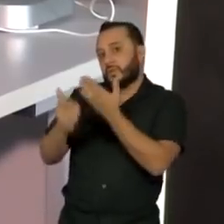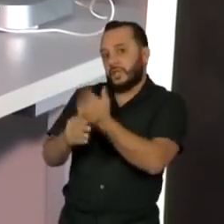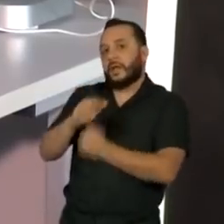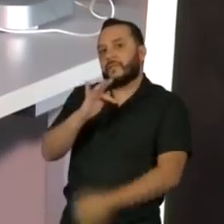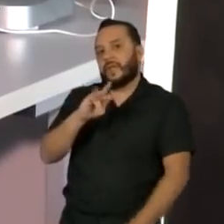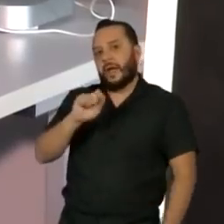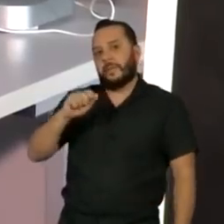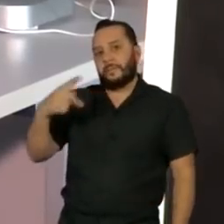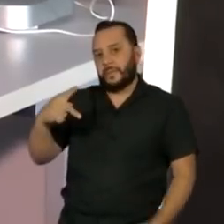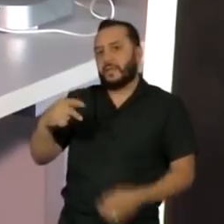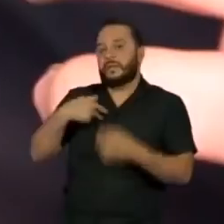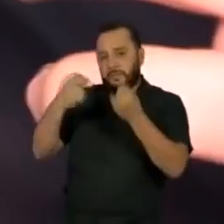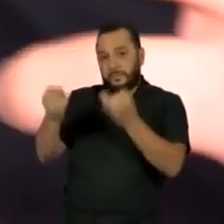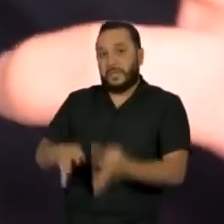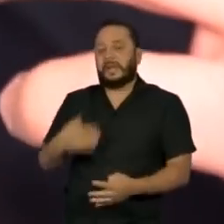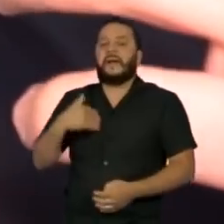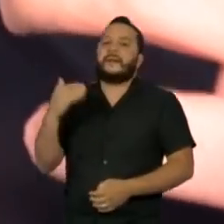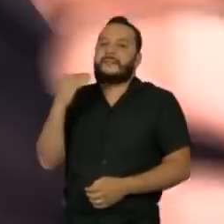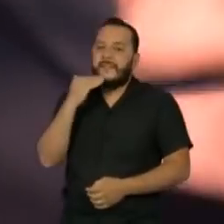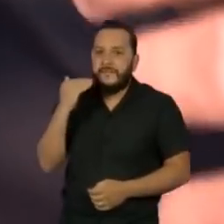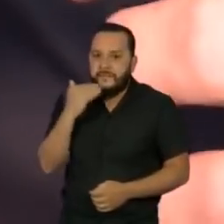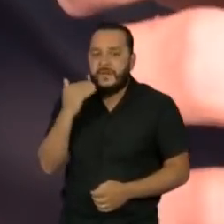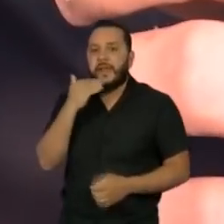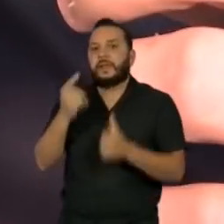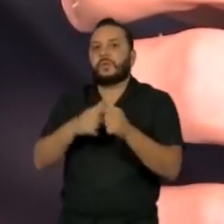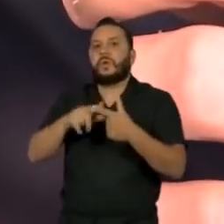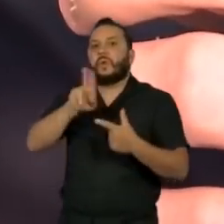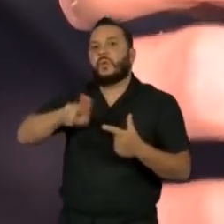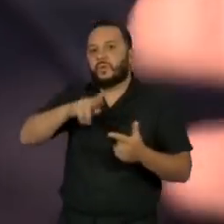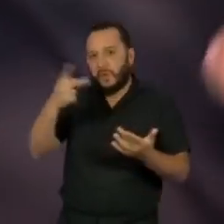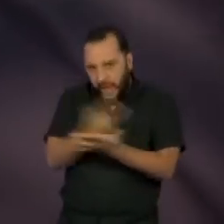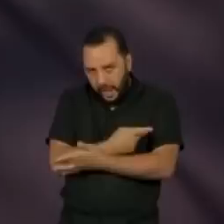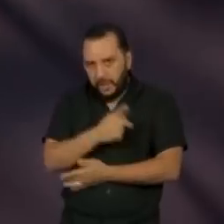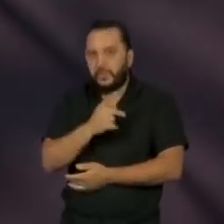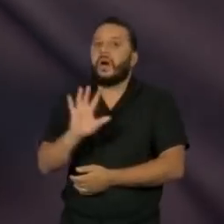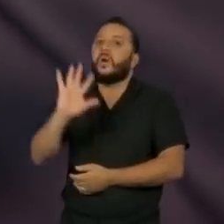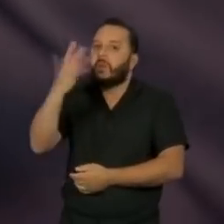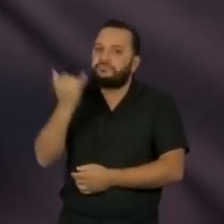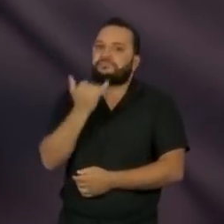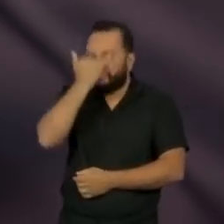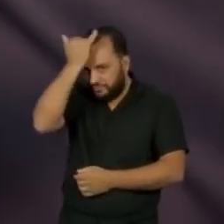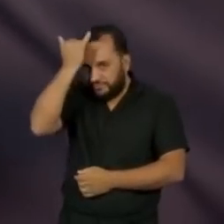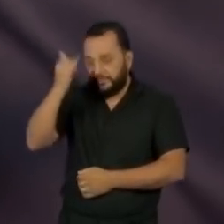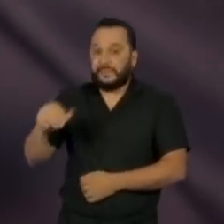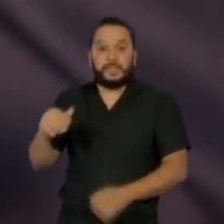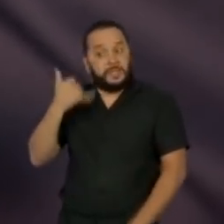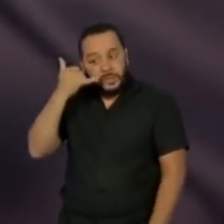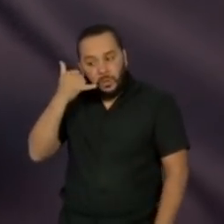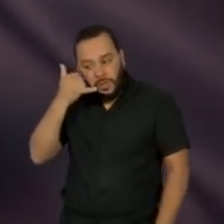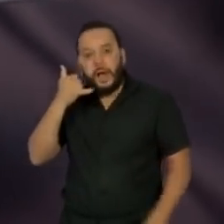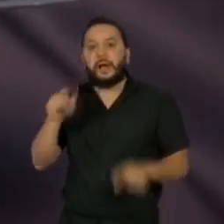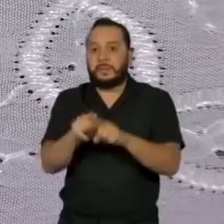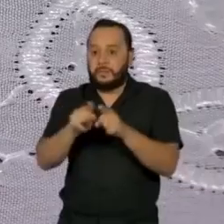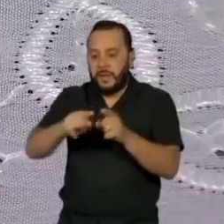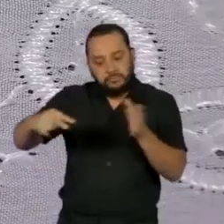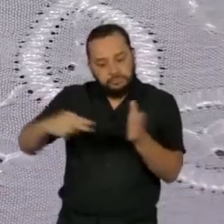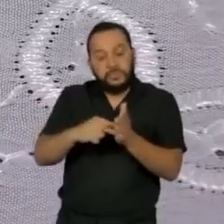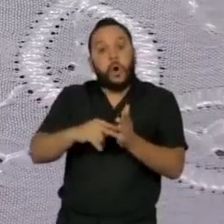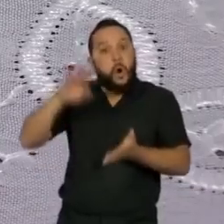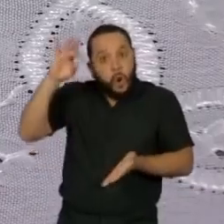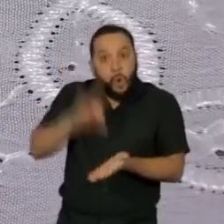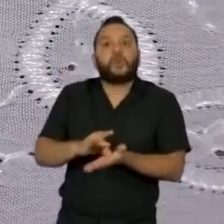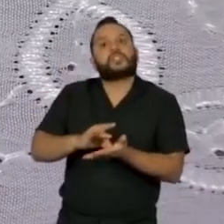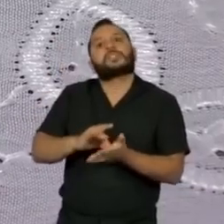defeitos de fabricação e mau uso são as principais causas de acidentes. Ele garante que os celulares e carregadores originais